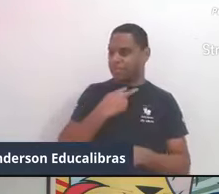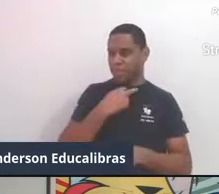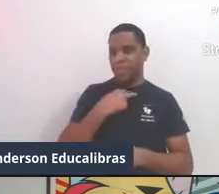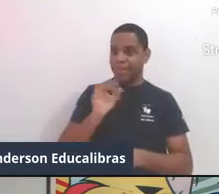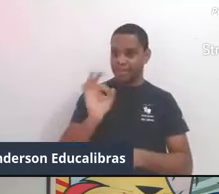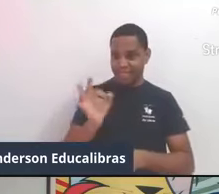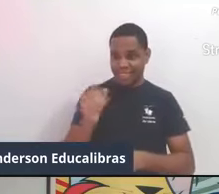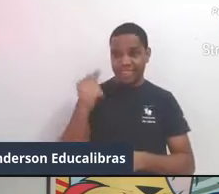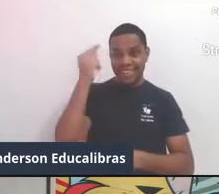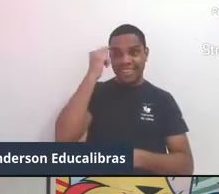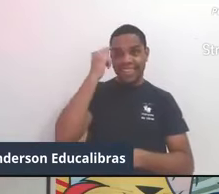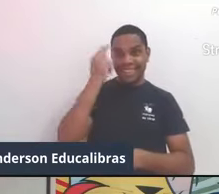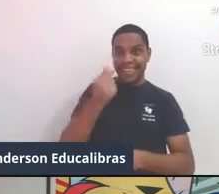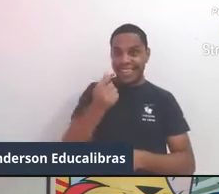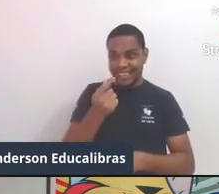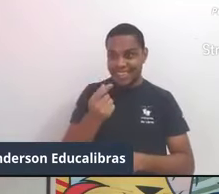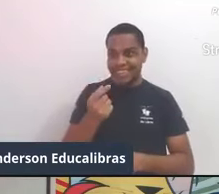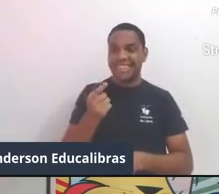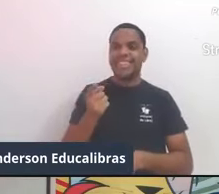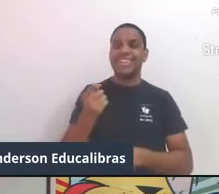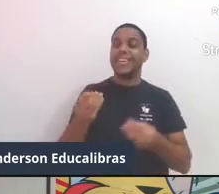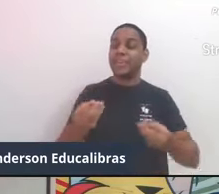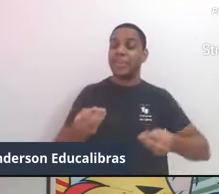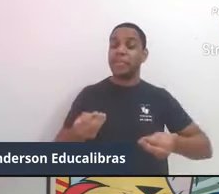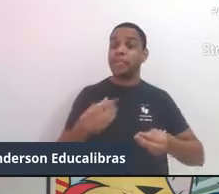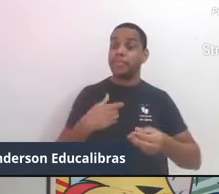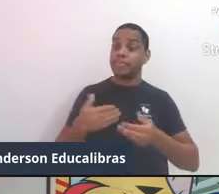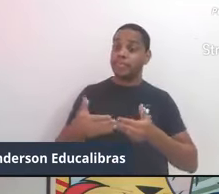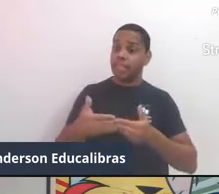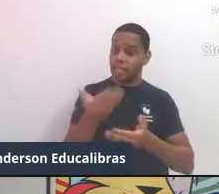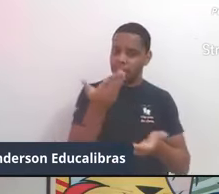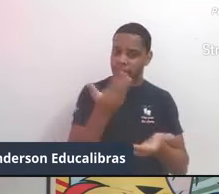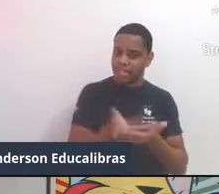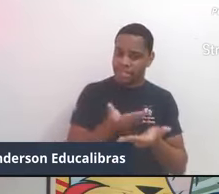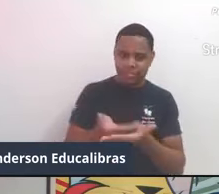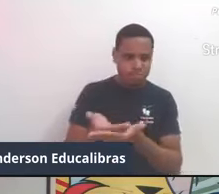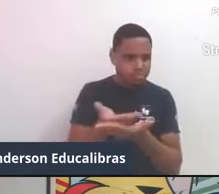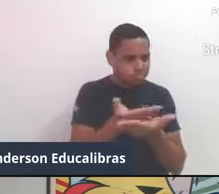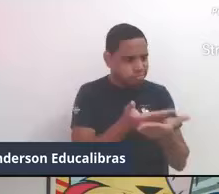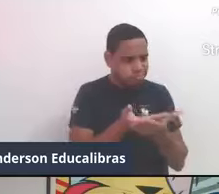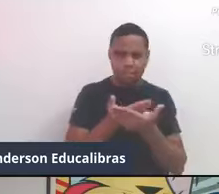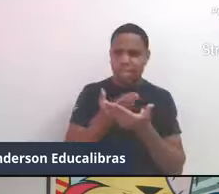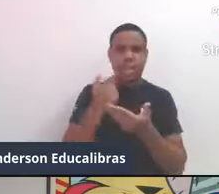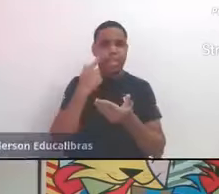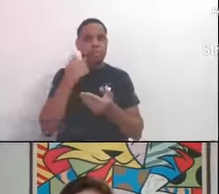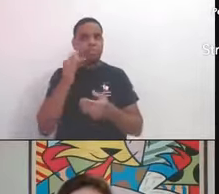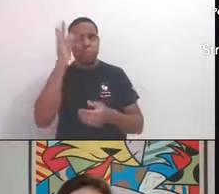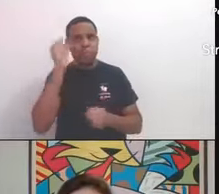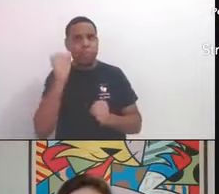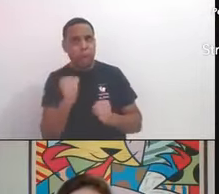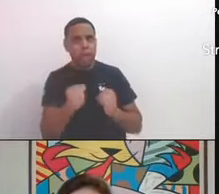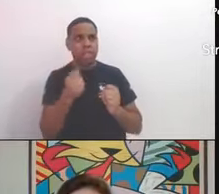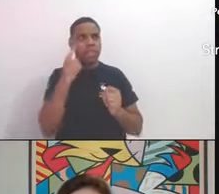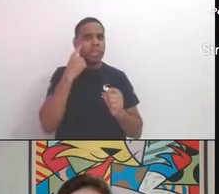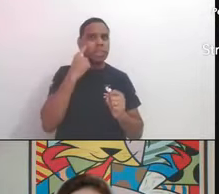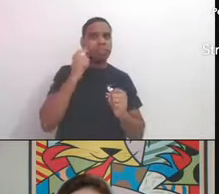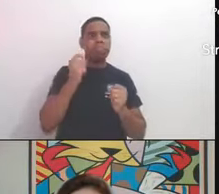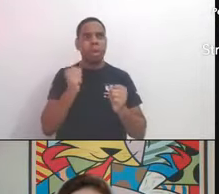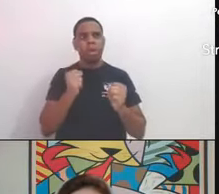coisa, vocês devem ter fazendo estudos diversos sobre vários cenários possíveis,